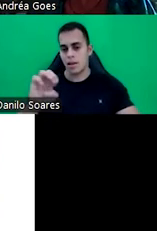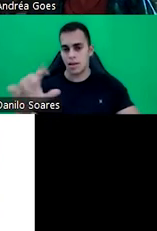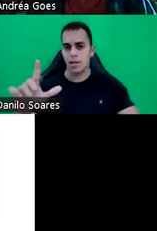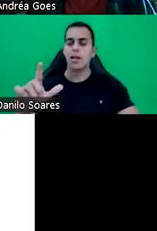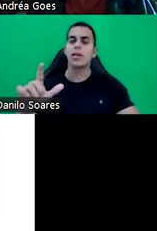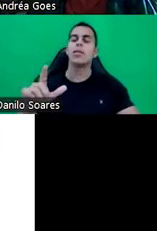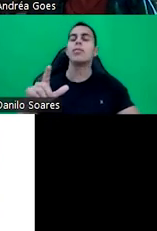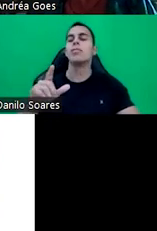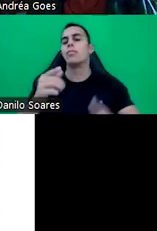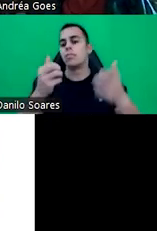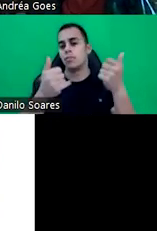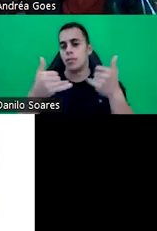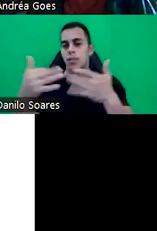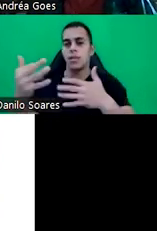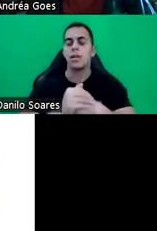história,